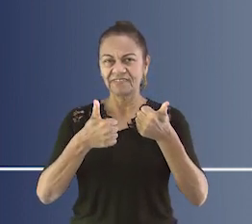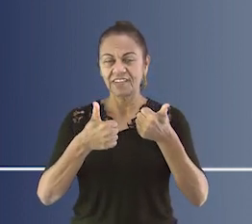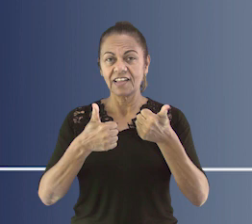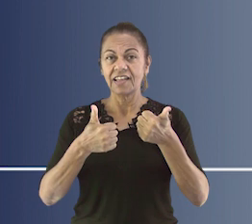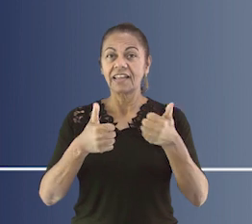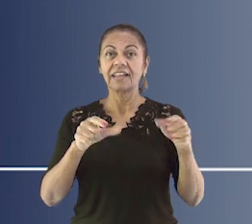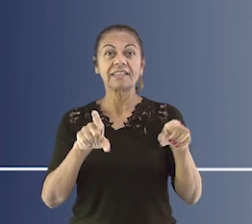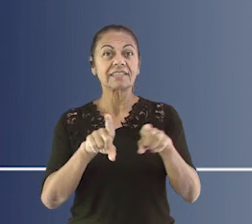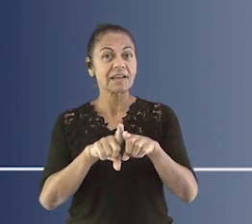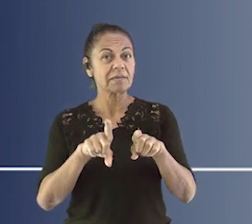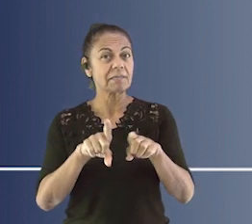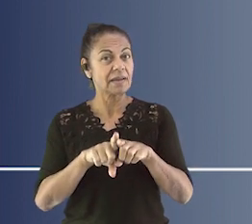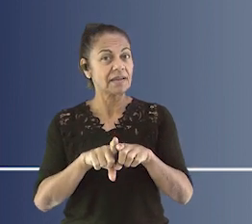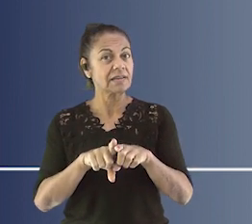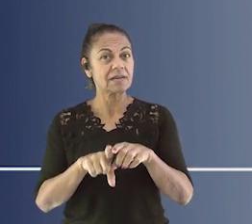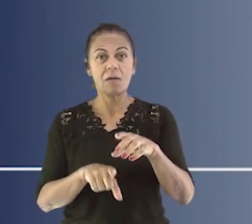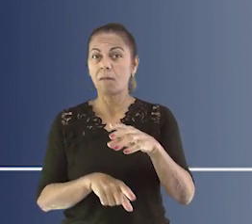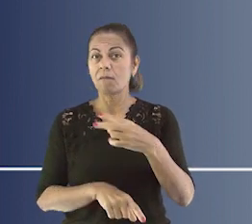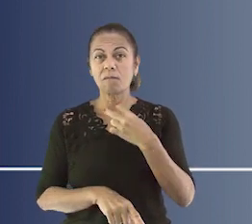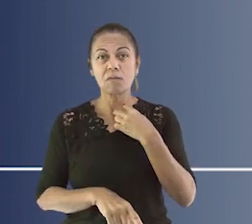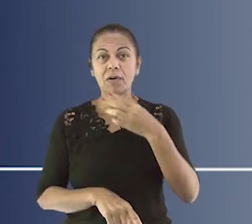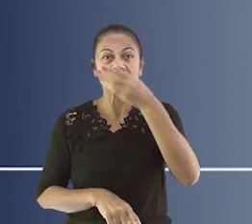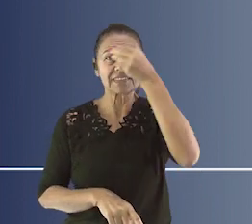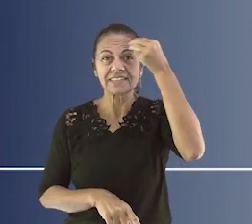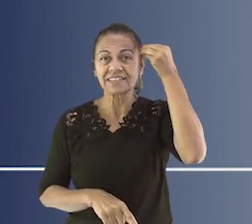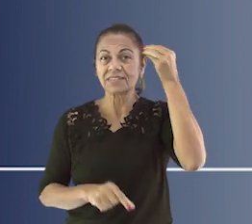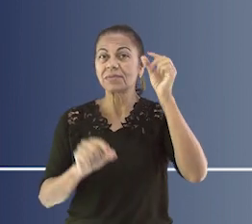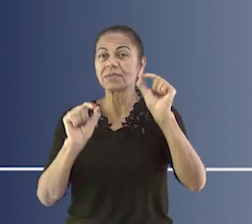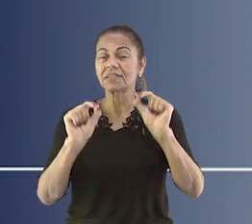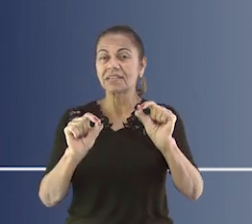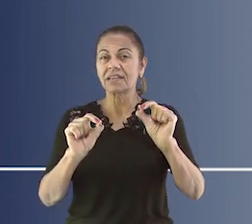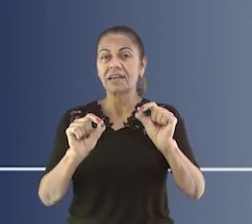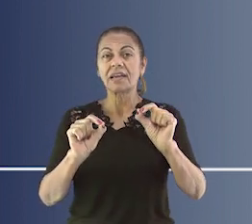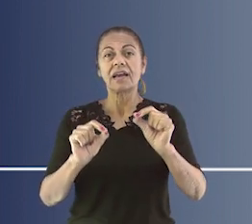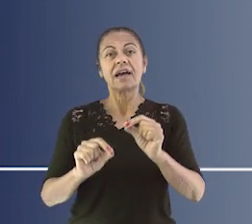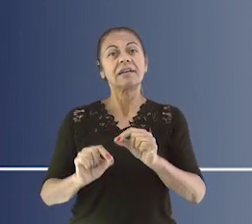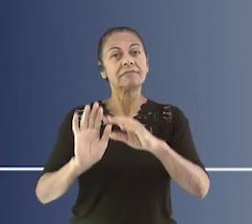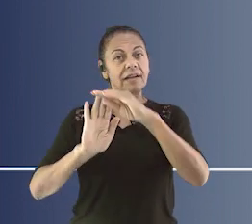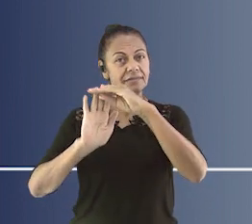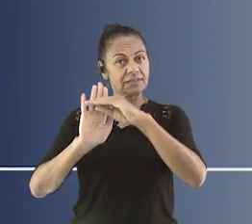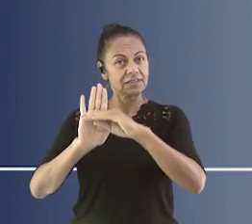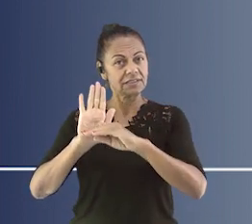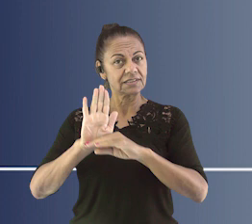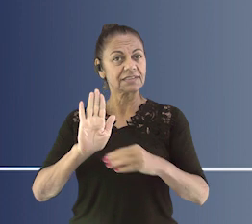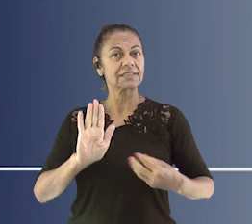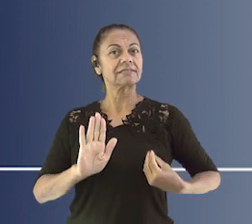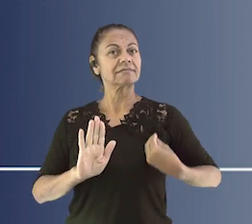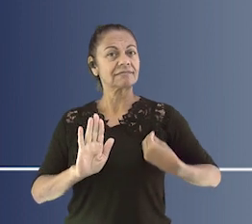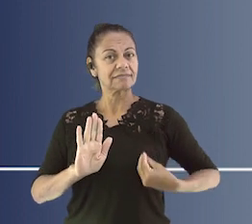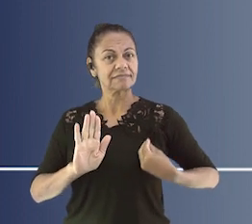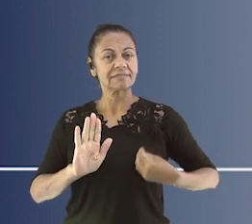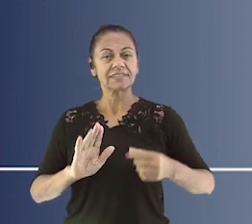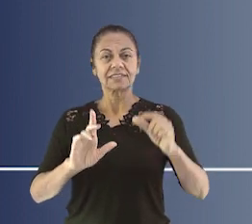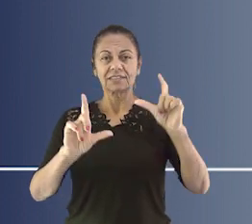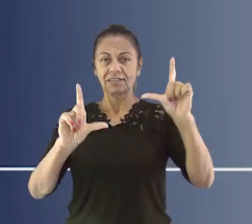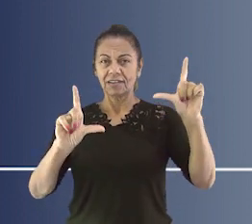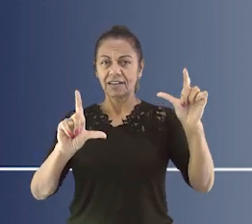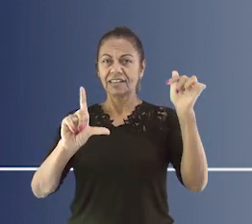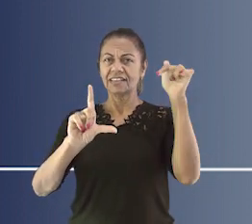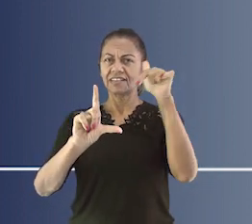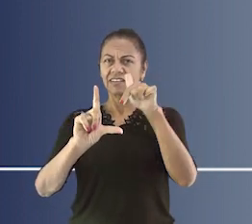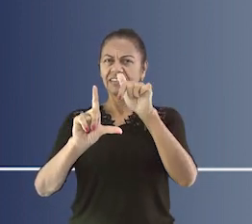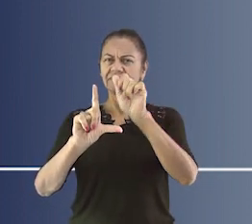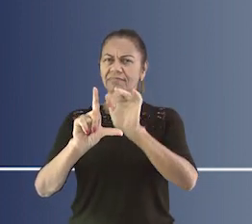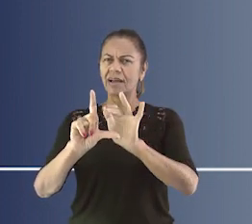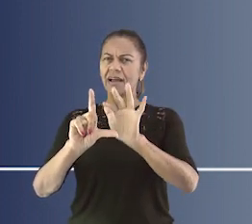claro, não esqueçam de registrar sua presença no programa de hoje. É fácil e rápido. É só usar o nosso